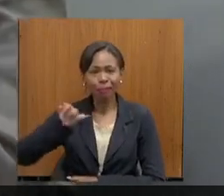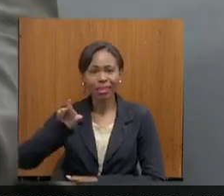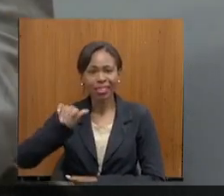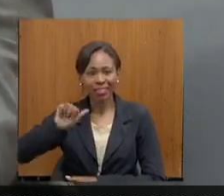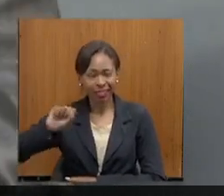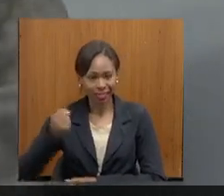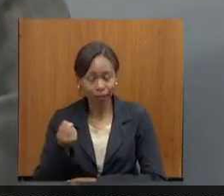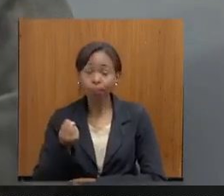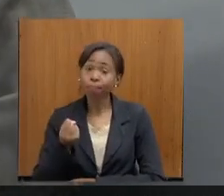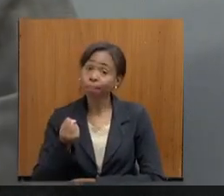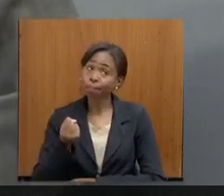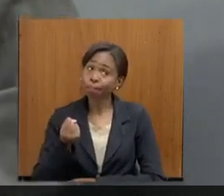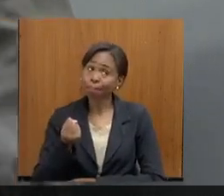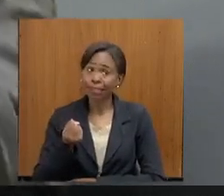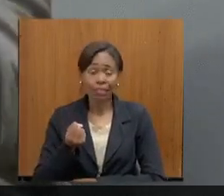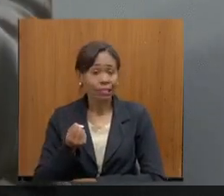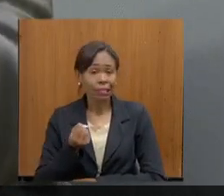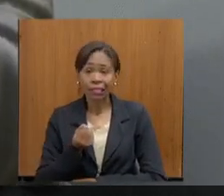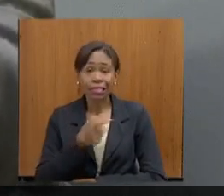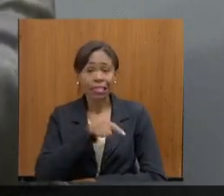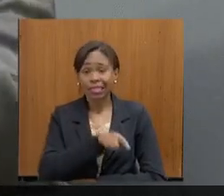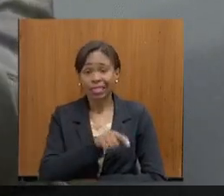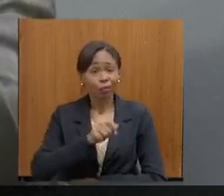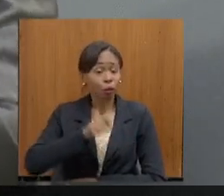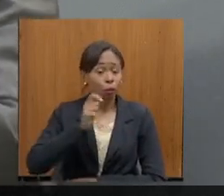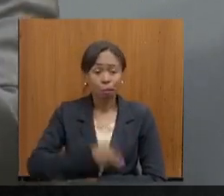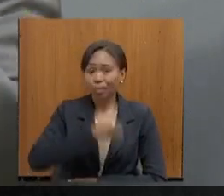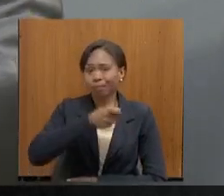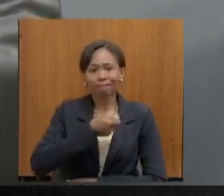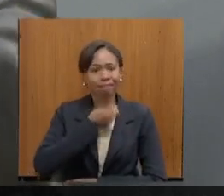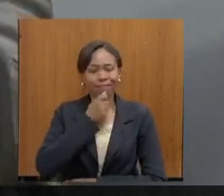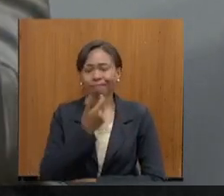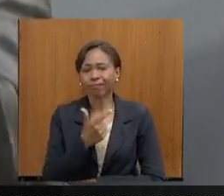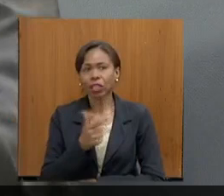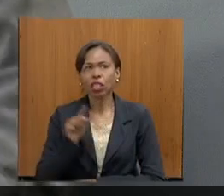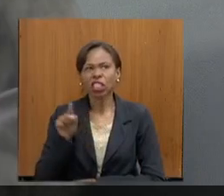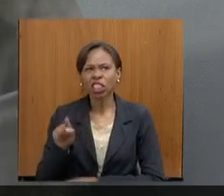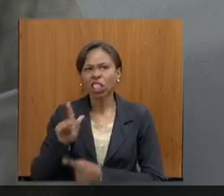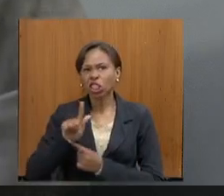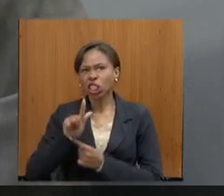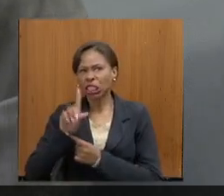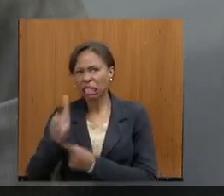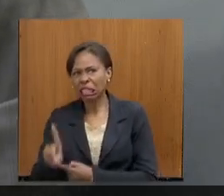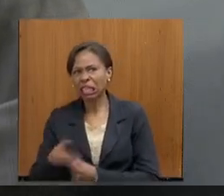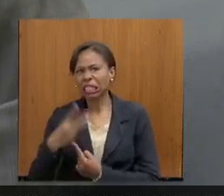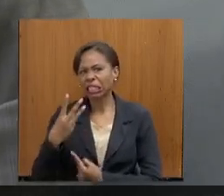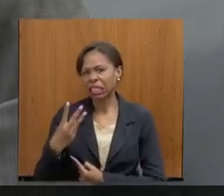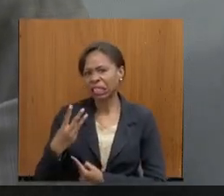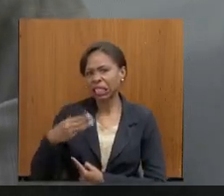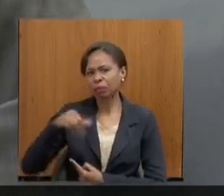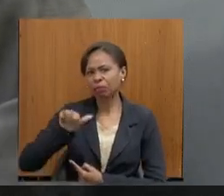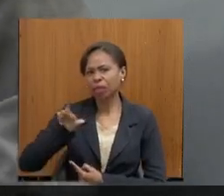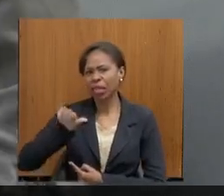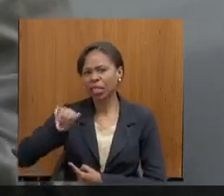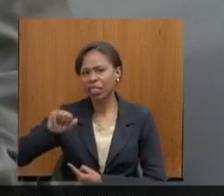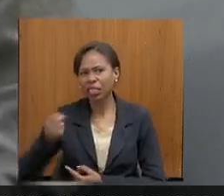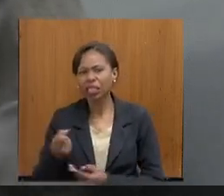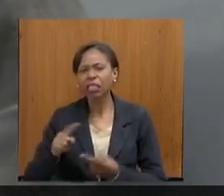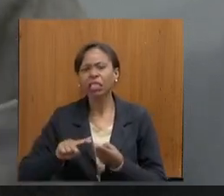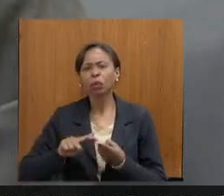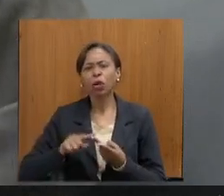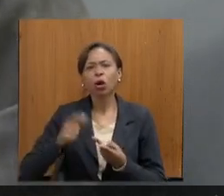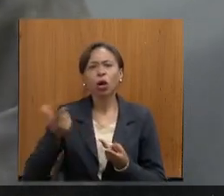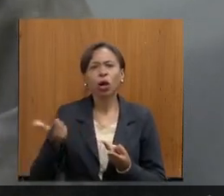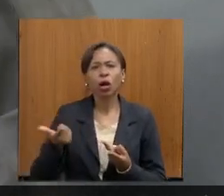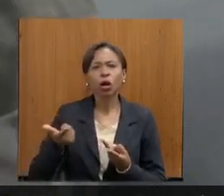né então assim hoje né todos os nossos investimentos a gente acabou de ver aqui as vezes em Três Marias a gente viu aí a foto voltaica